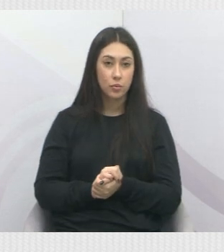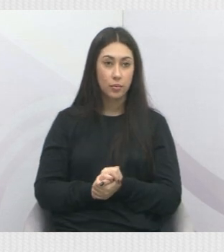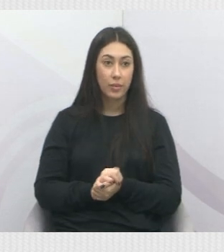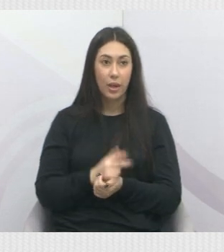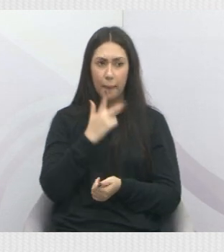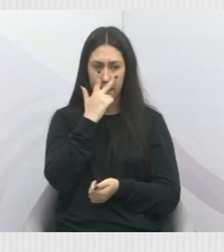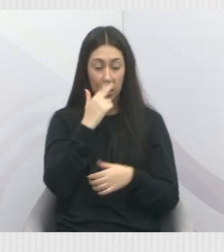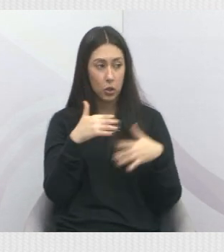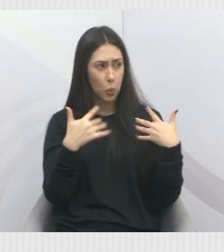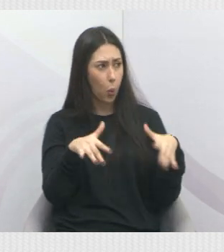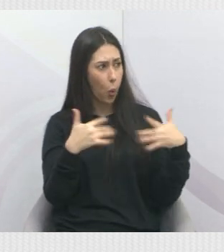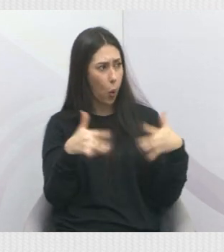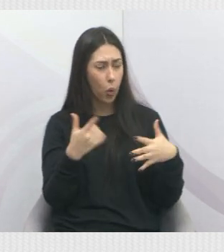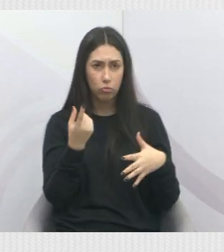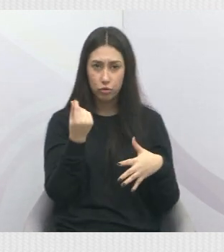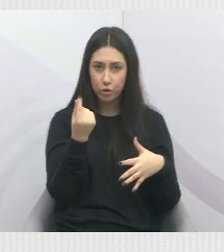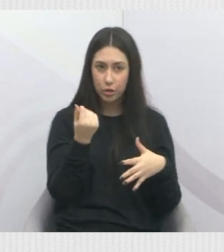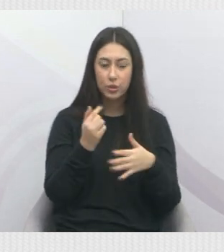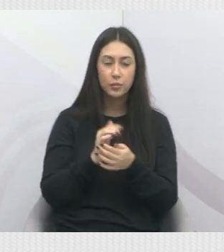né?